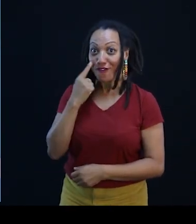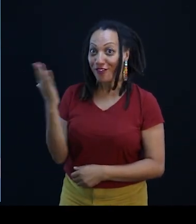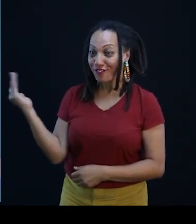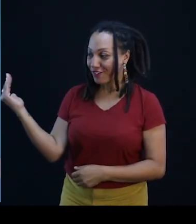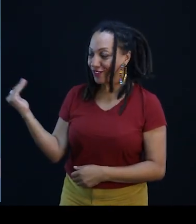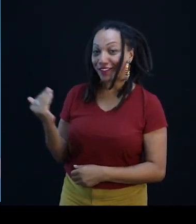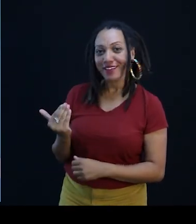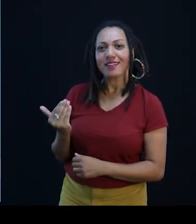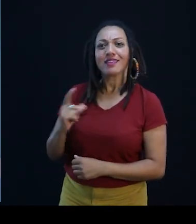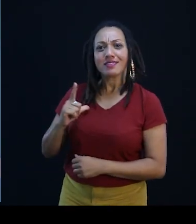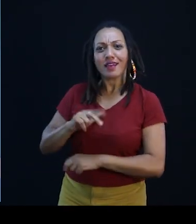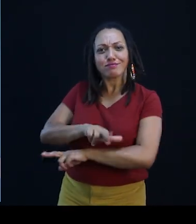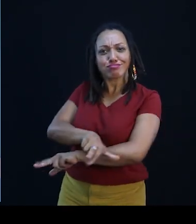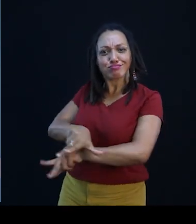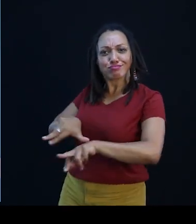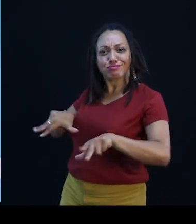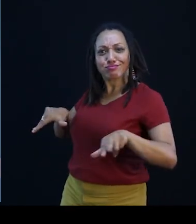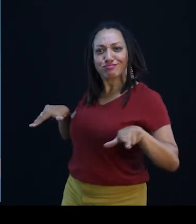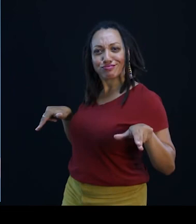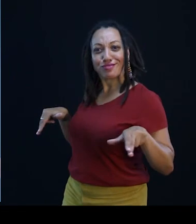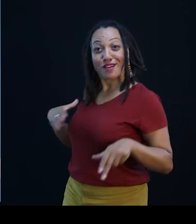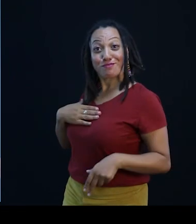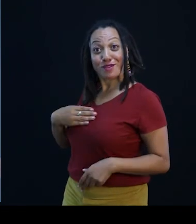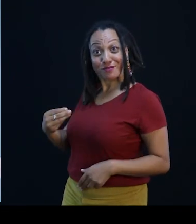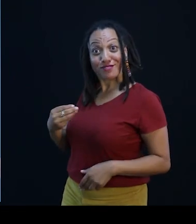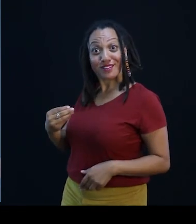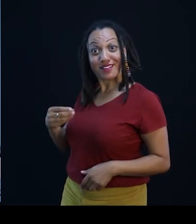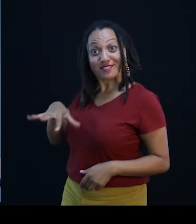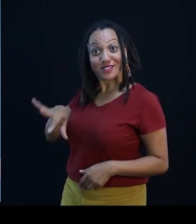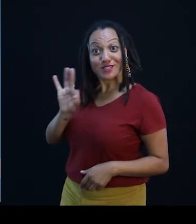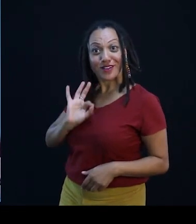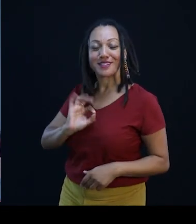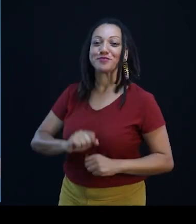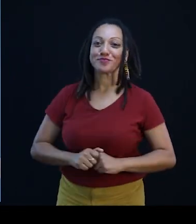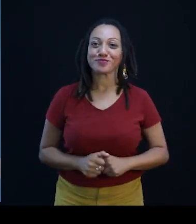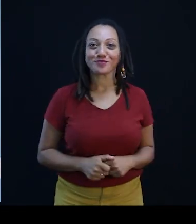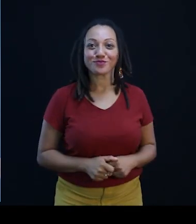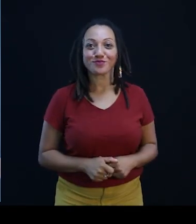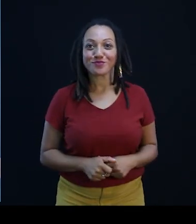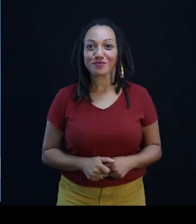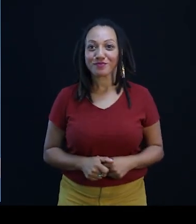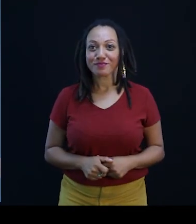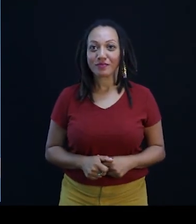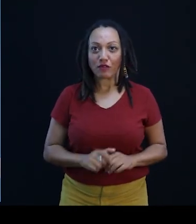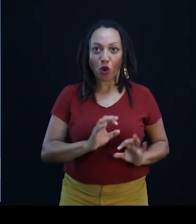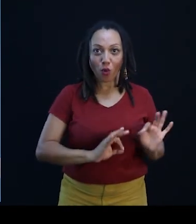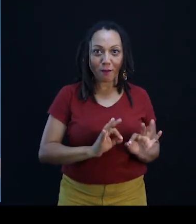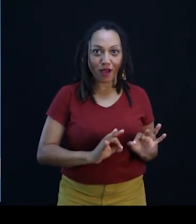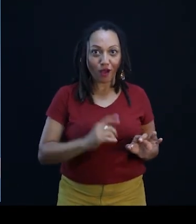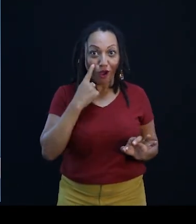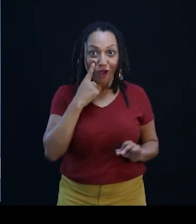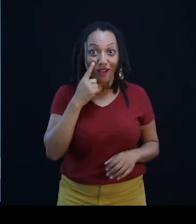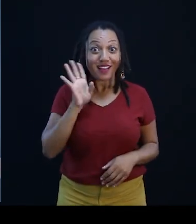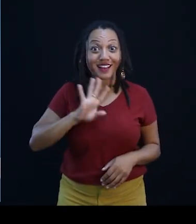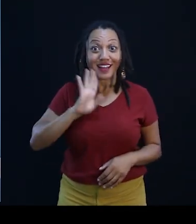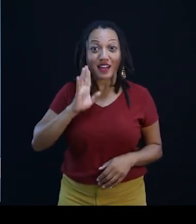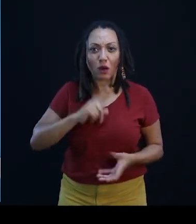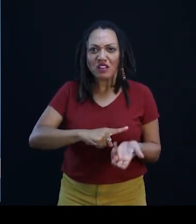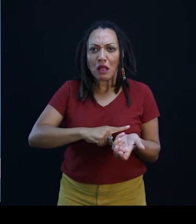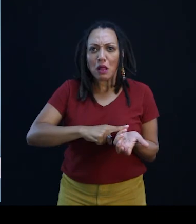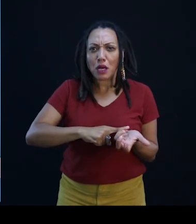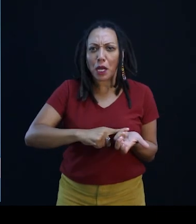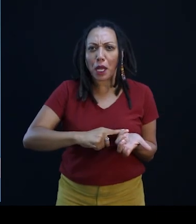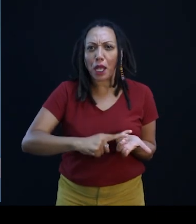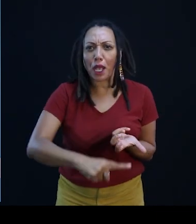instrumentos também. Pra gente ter mais opções de timbres, né? Botar aqui. Olha que legal esse aqui, ó.